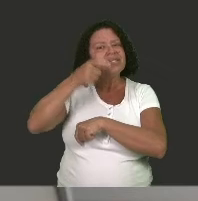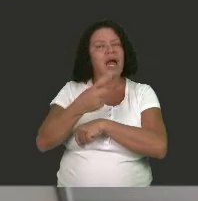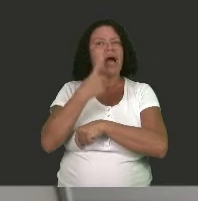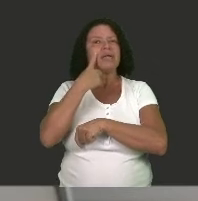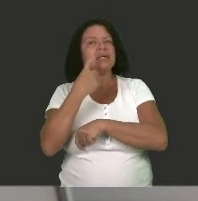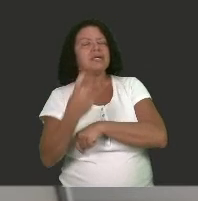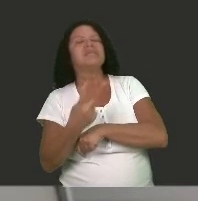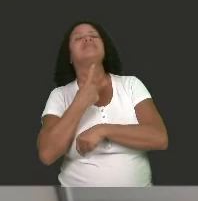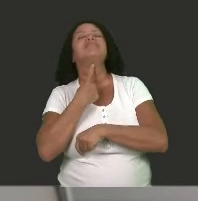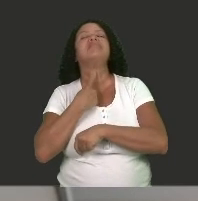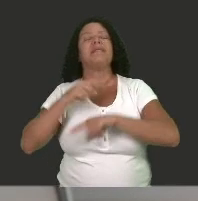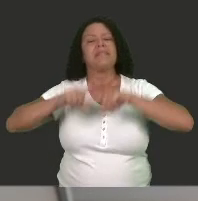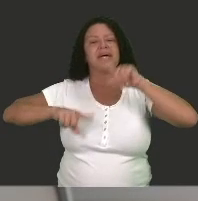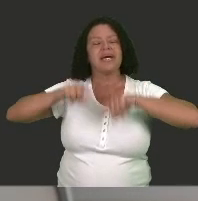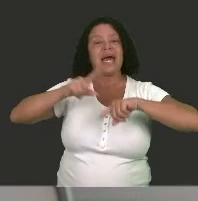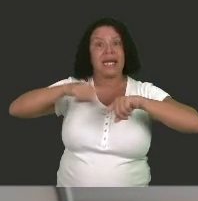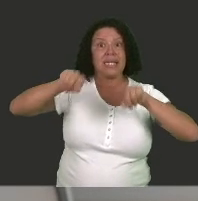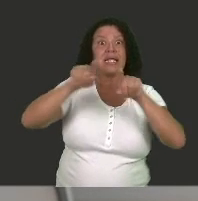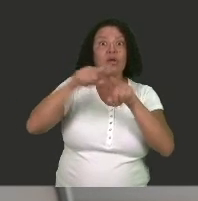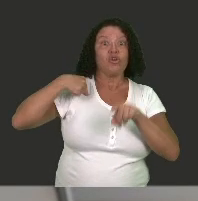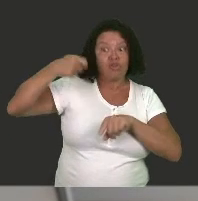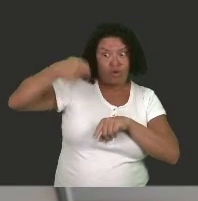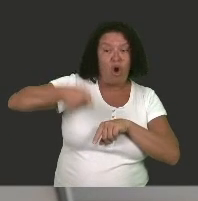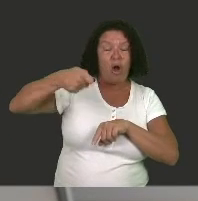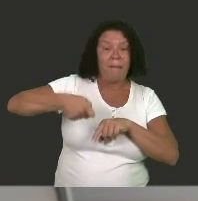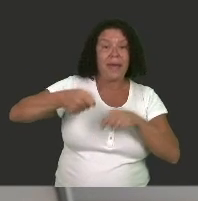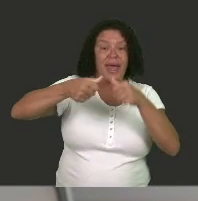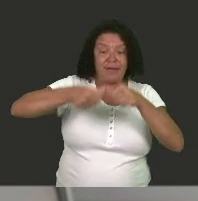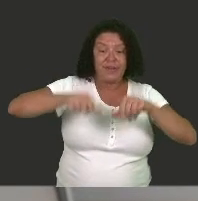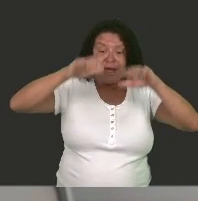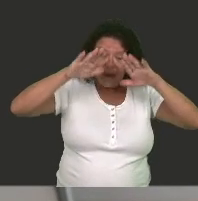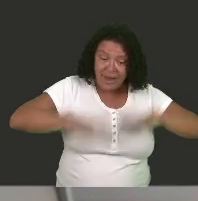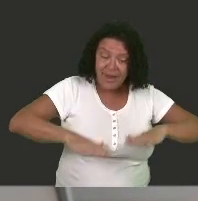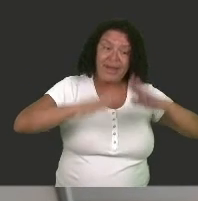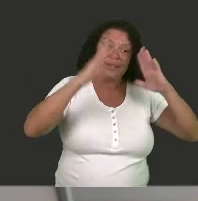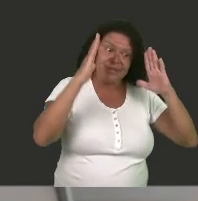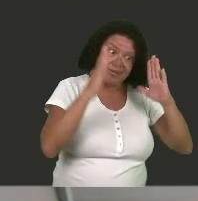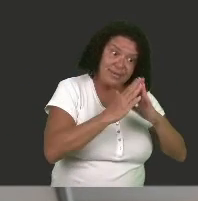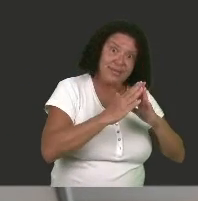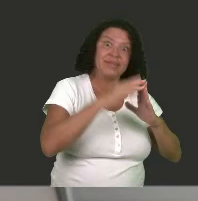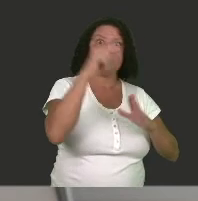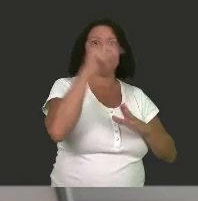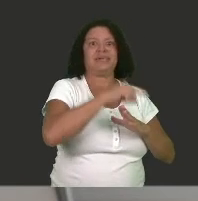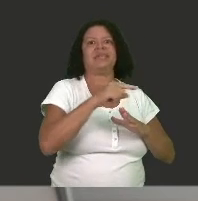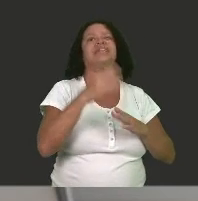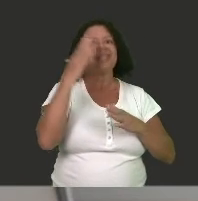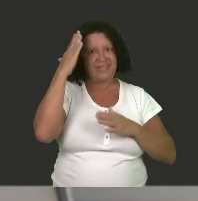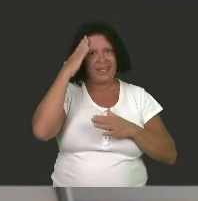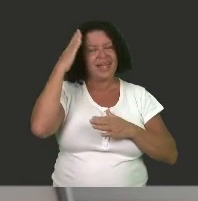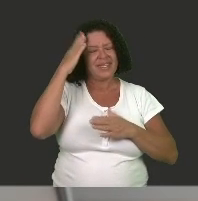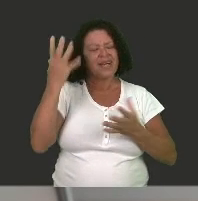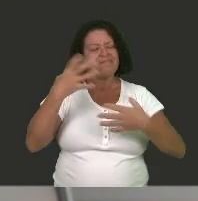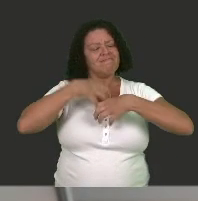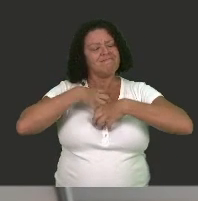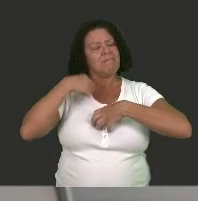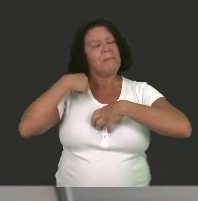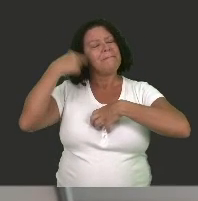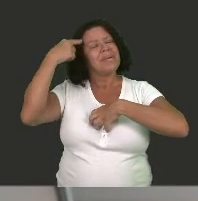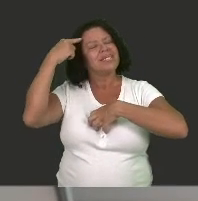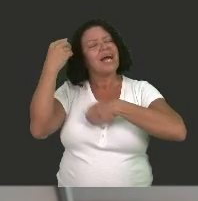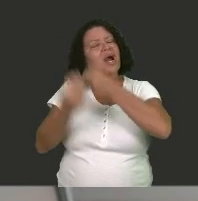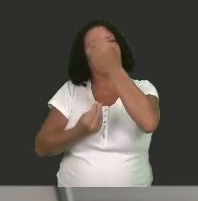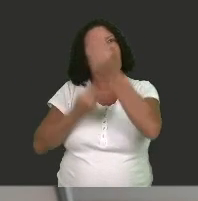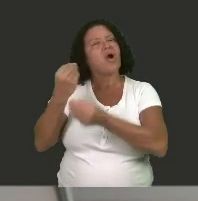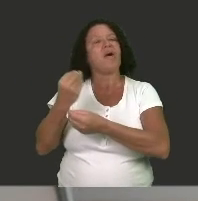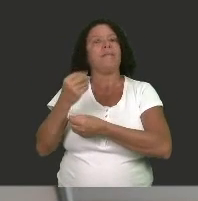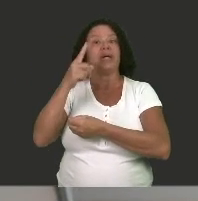desejos, o nosso materialismo e nos obrigar a ficar reclusos para fazer essa viagem interior. E diante